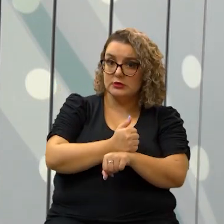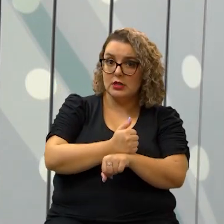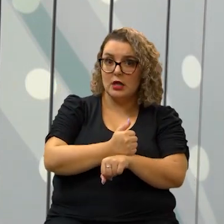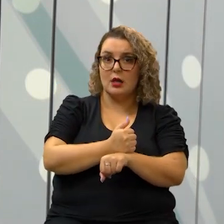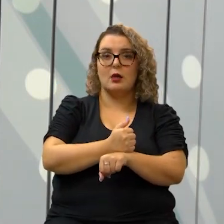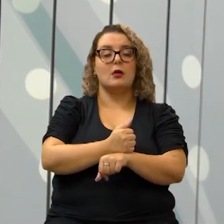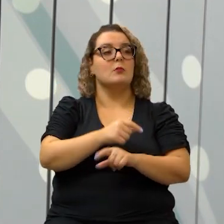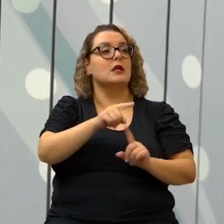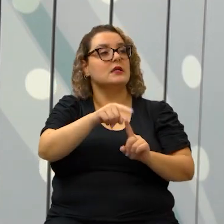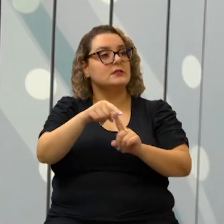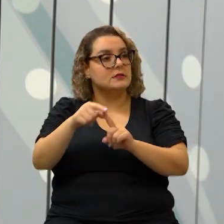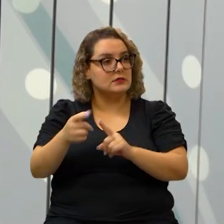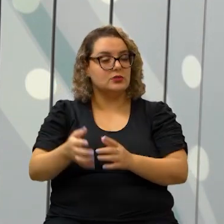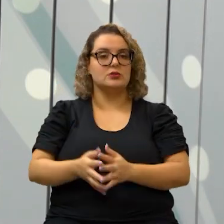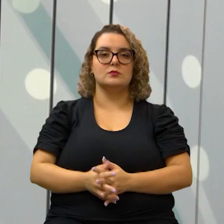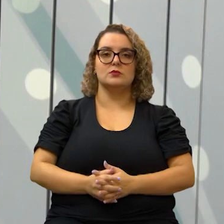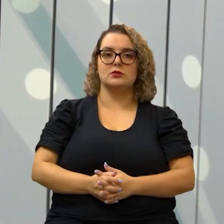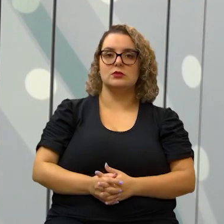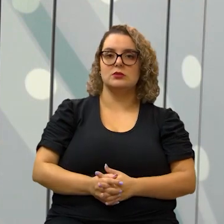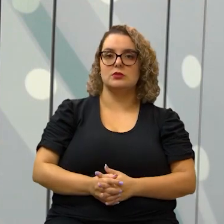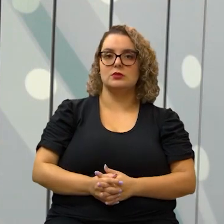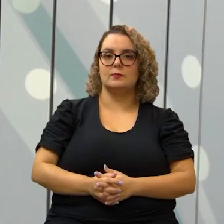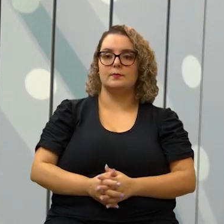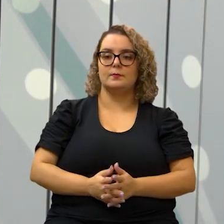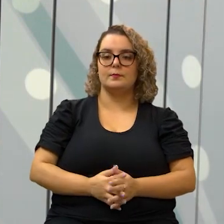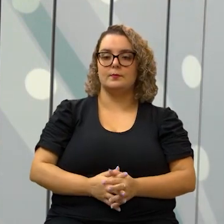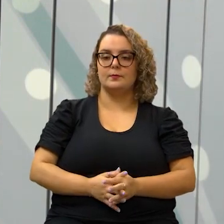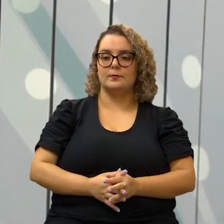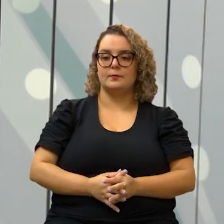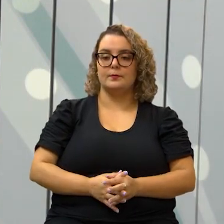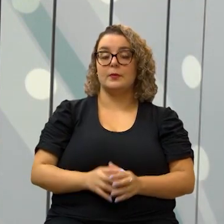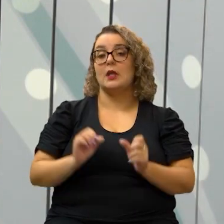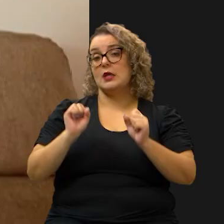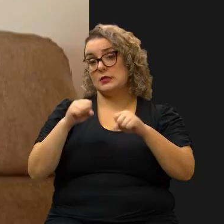do diagnóstico precoce para esses casos.